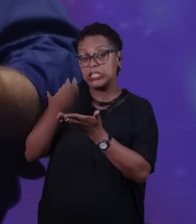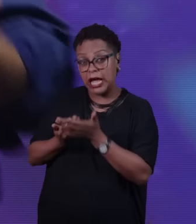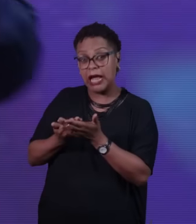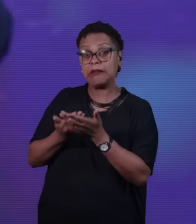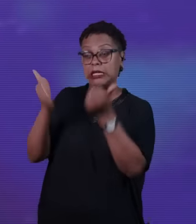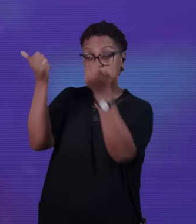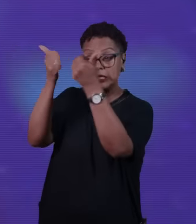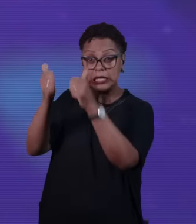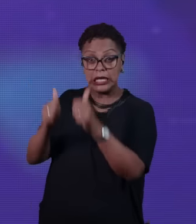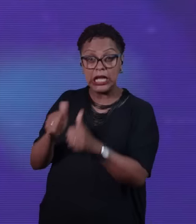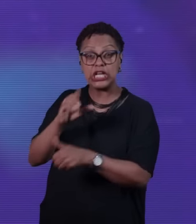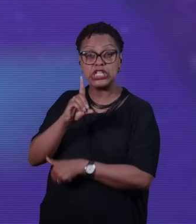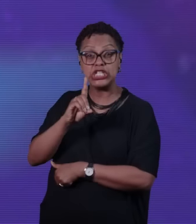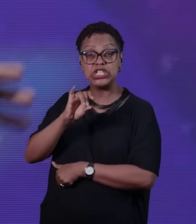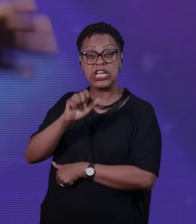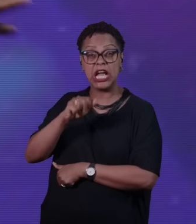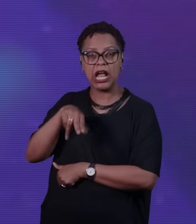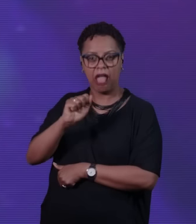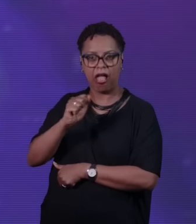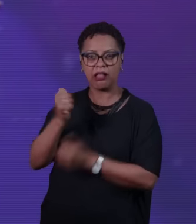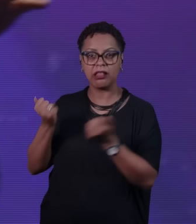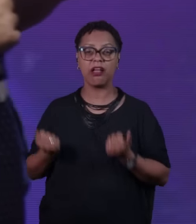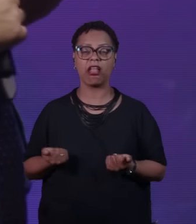Diana estava recuperando a sua,